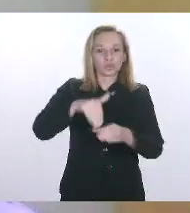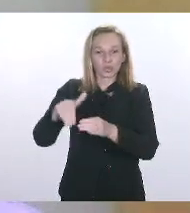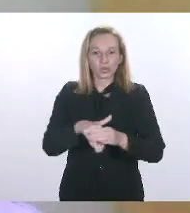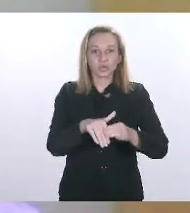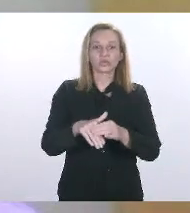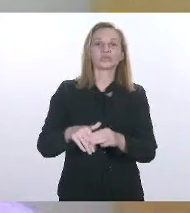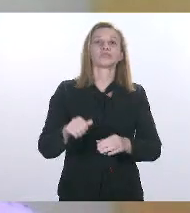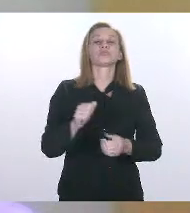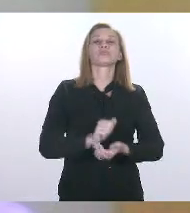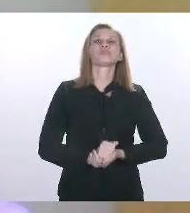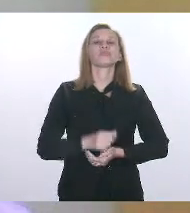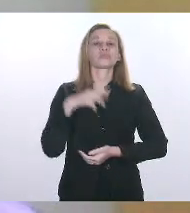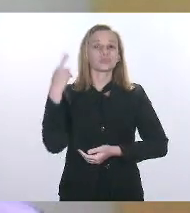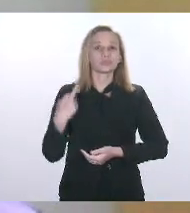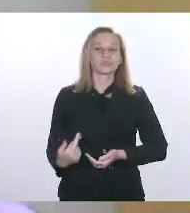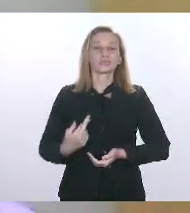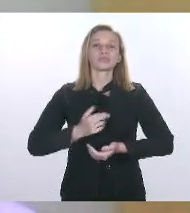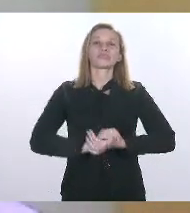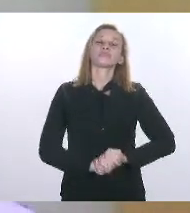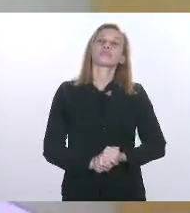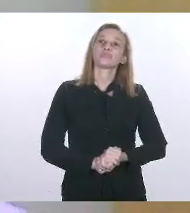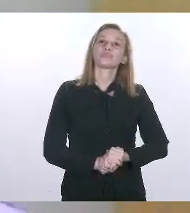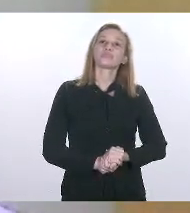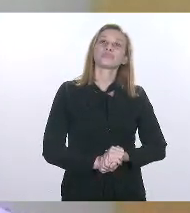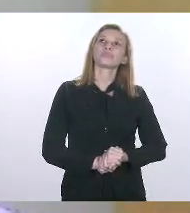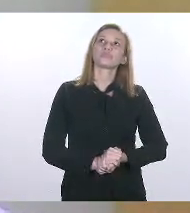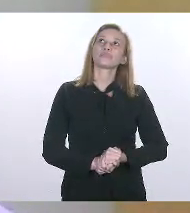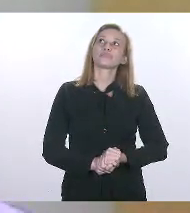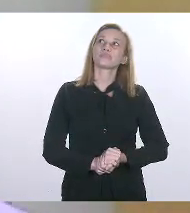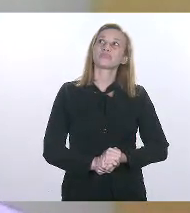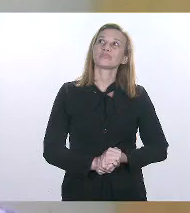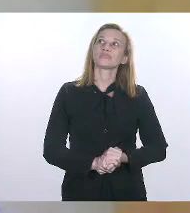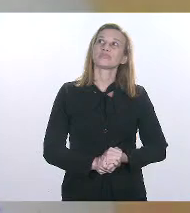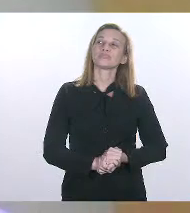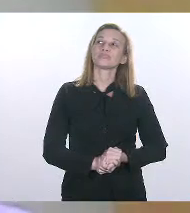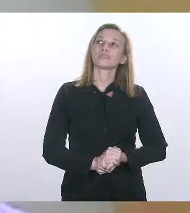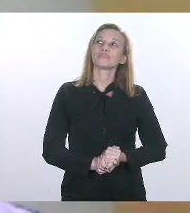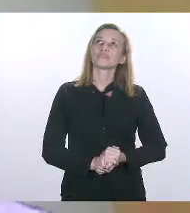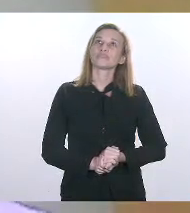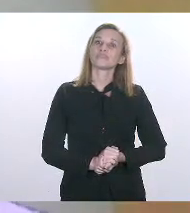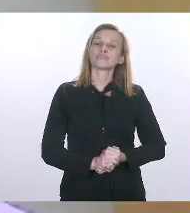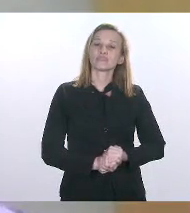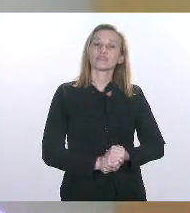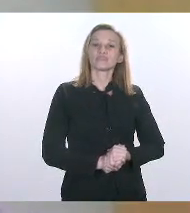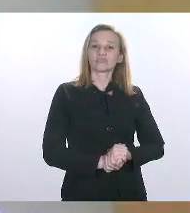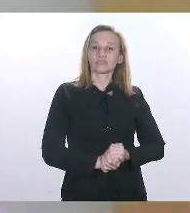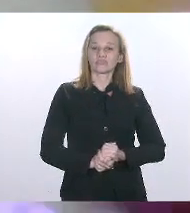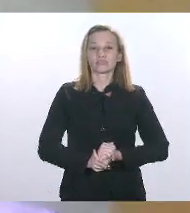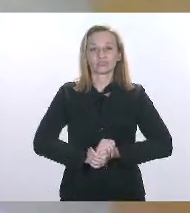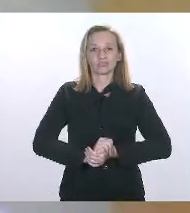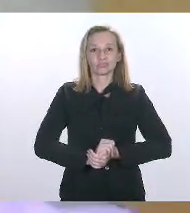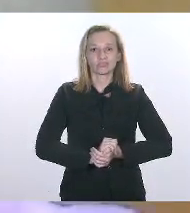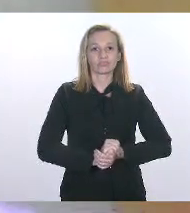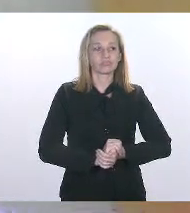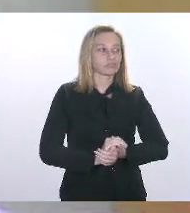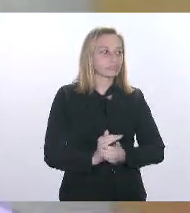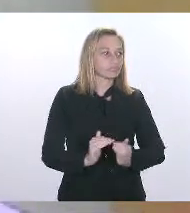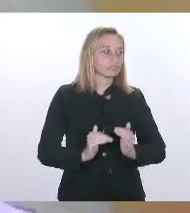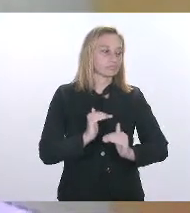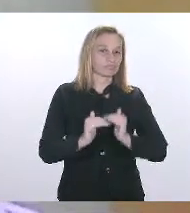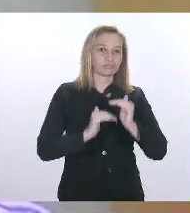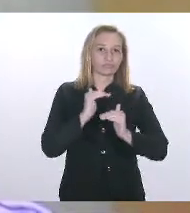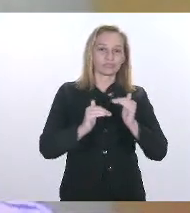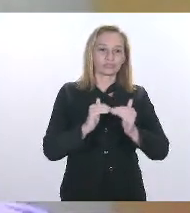municipais, deputada Renata Souza, foi uma baixa, um arrefecimento significativo do fenômeno eleitoral